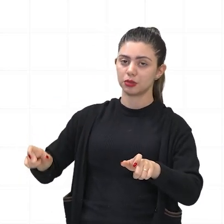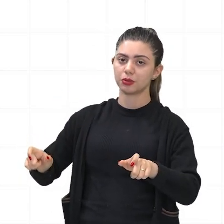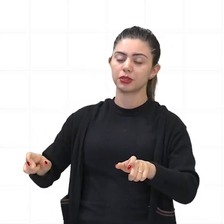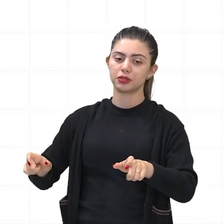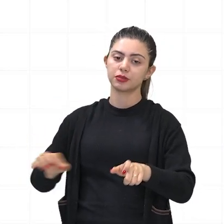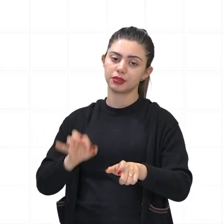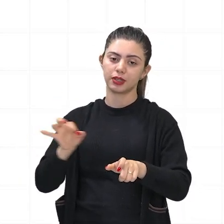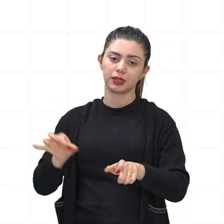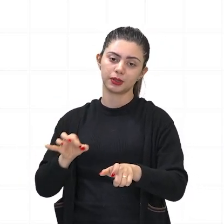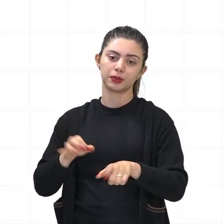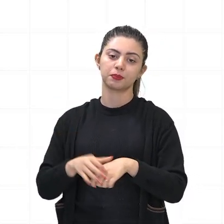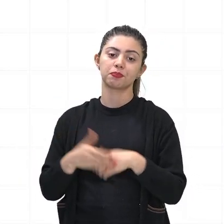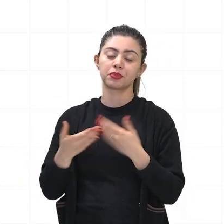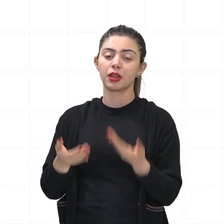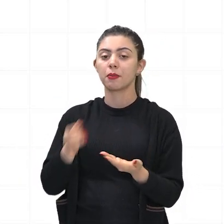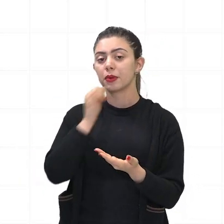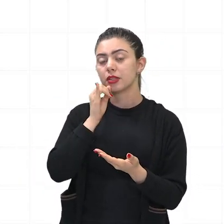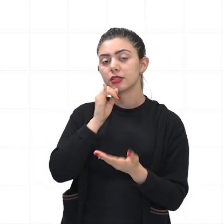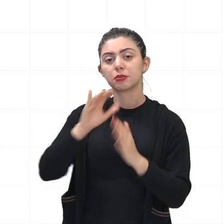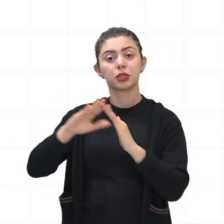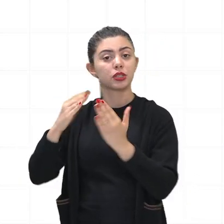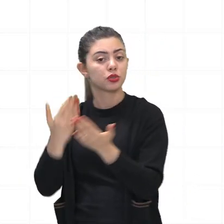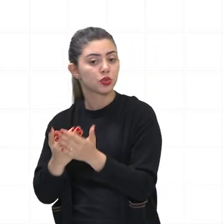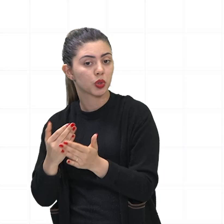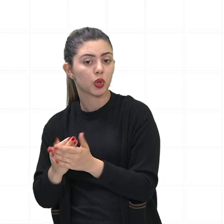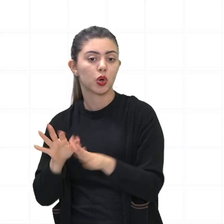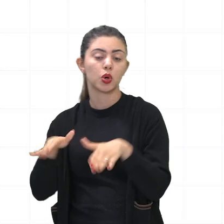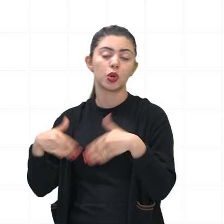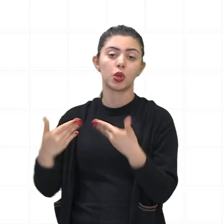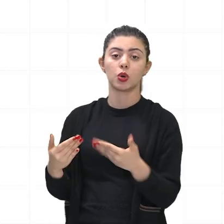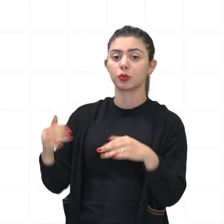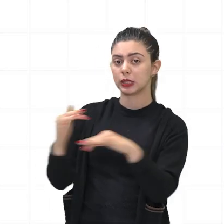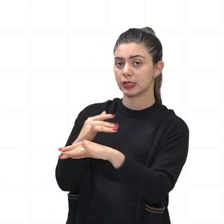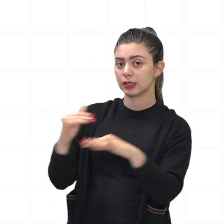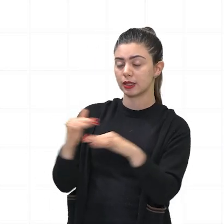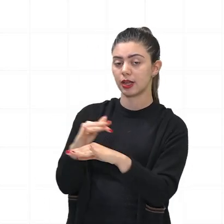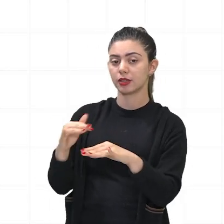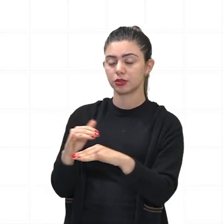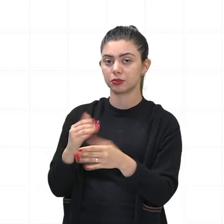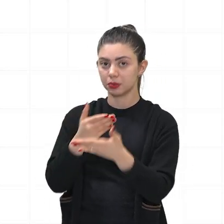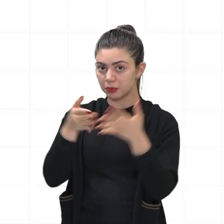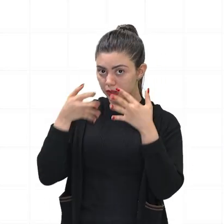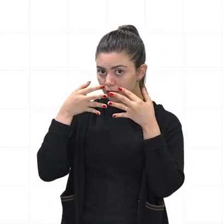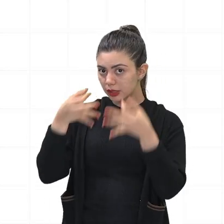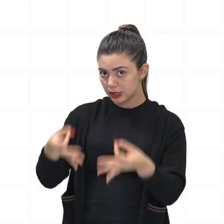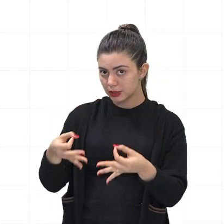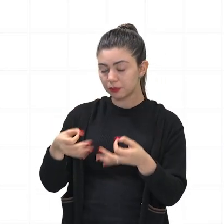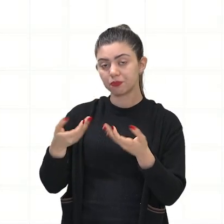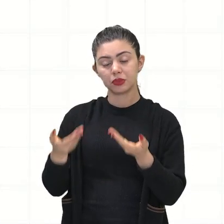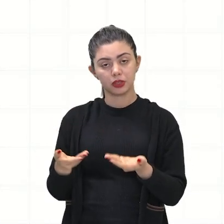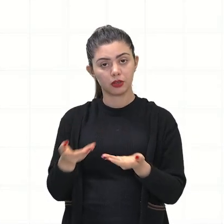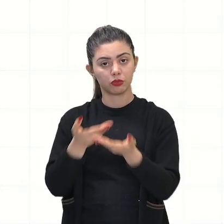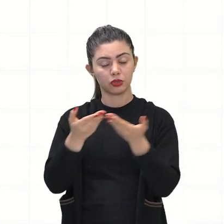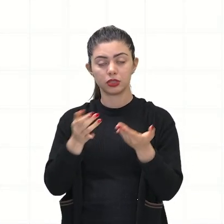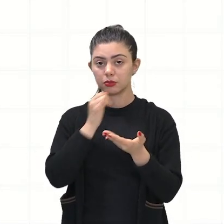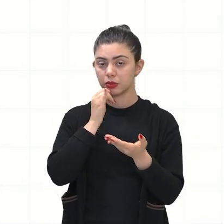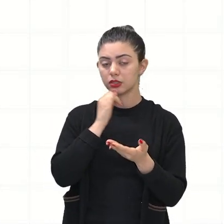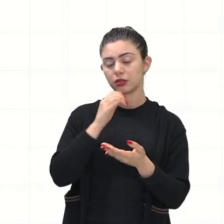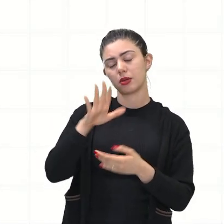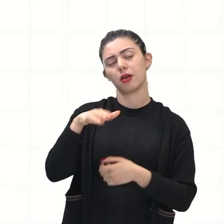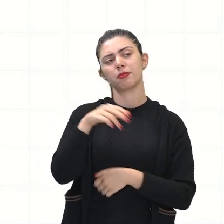várias pessoas, como na escola ou na cidade. Preste atenção. Então, quando você vai